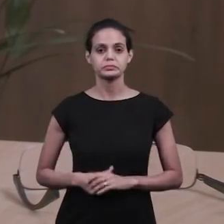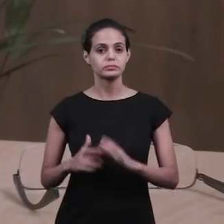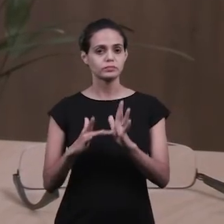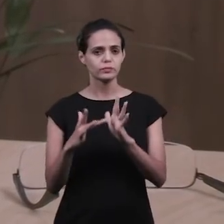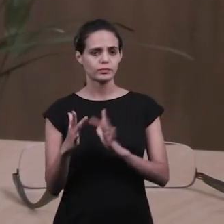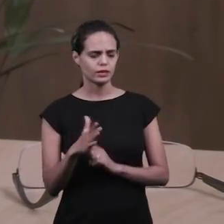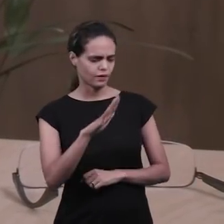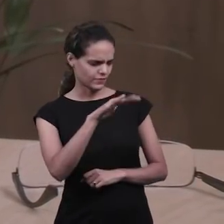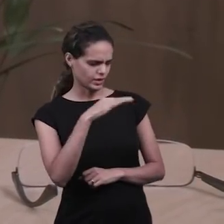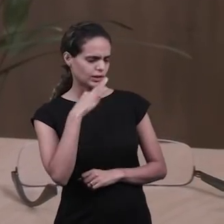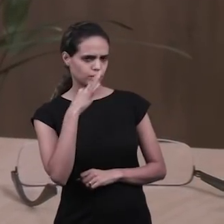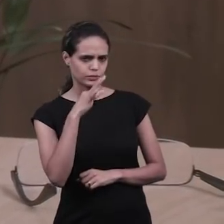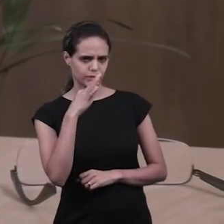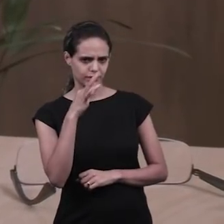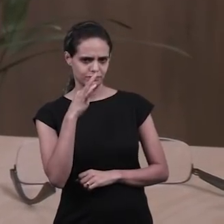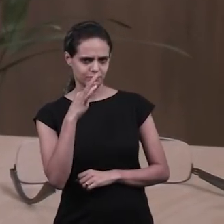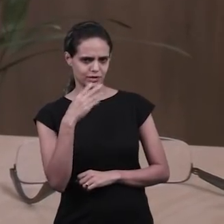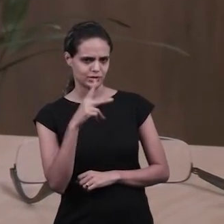na minha mão.